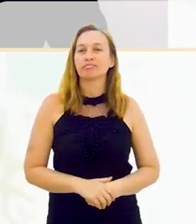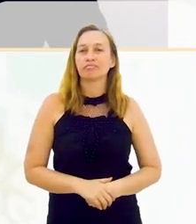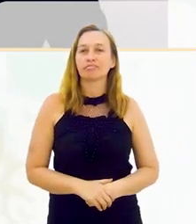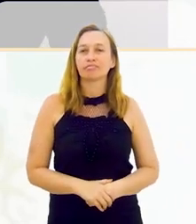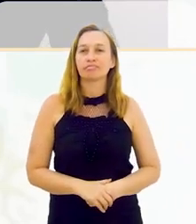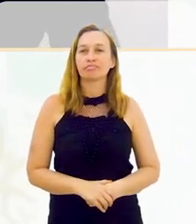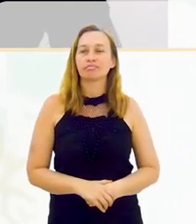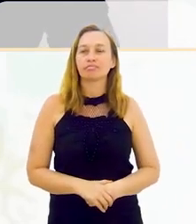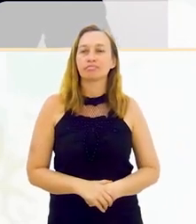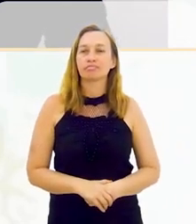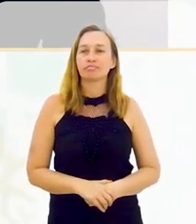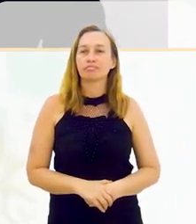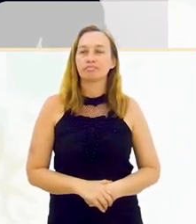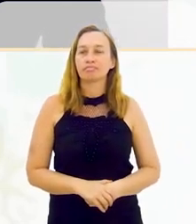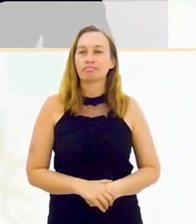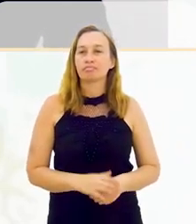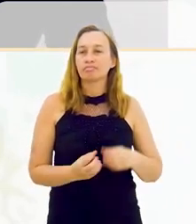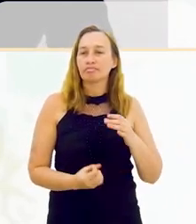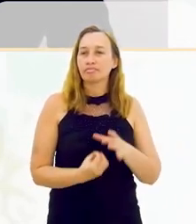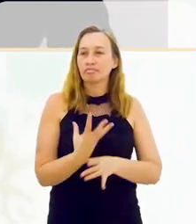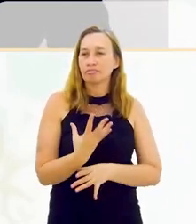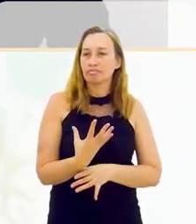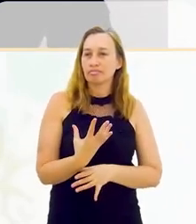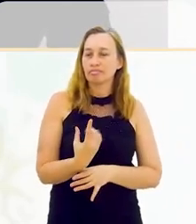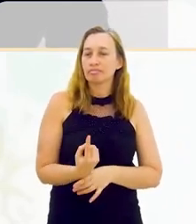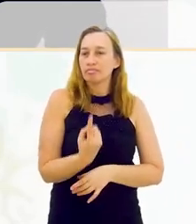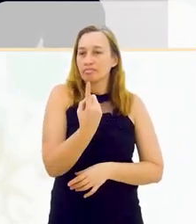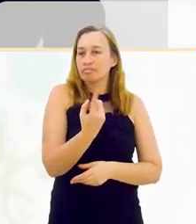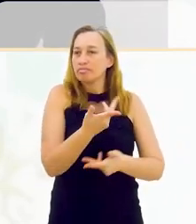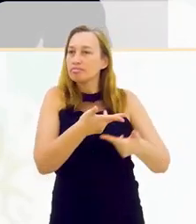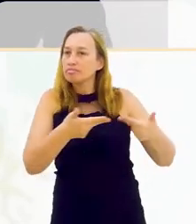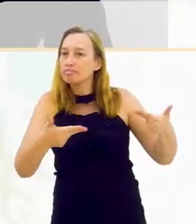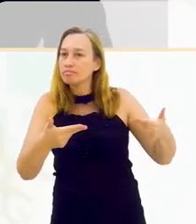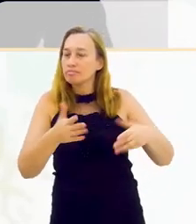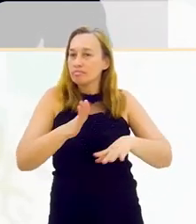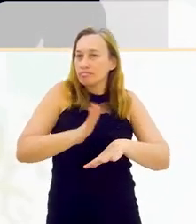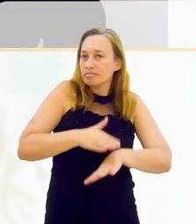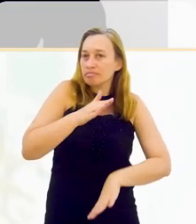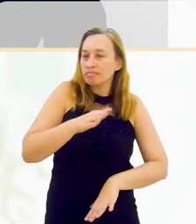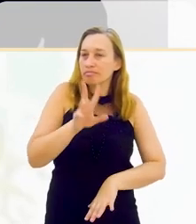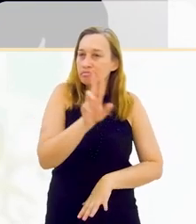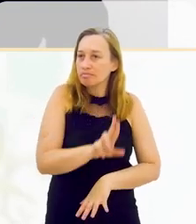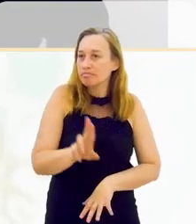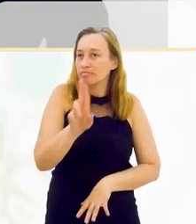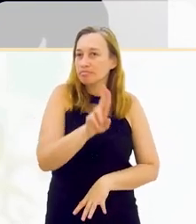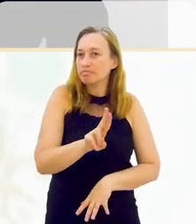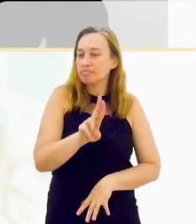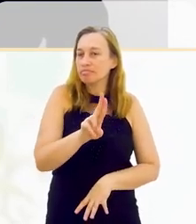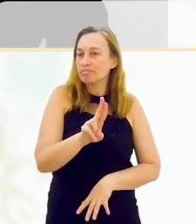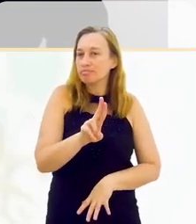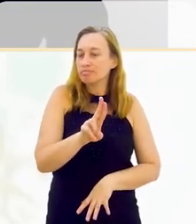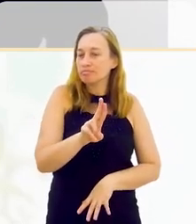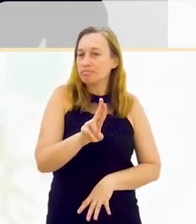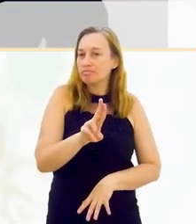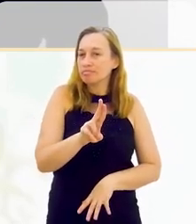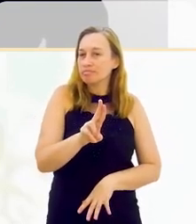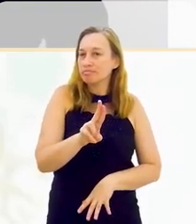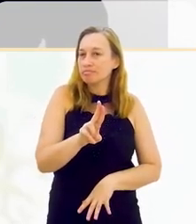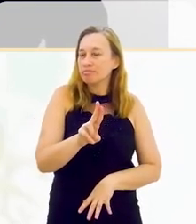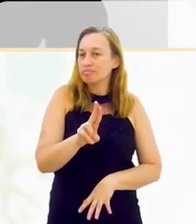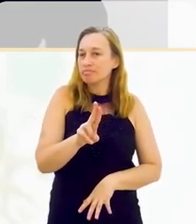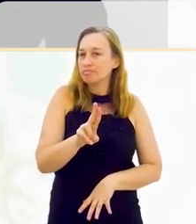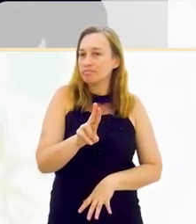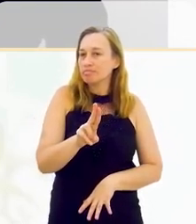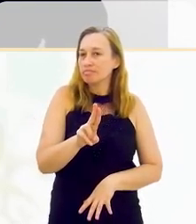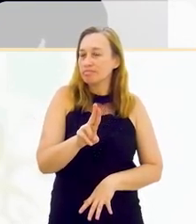frase que diz assim que a criatividade é a única coisa que quanto mais a gente usa, em